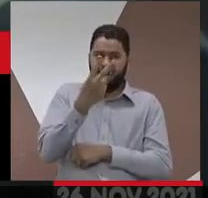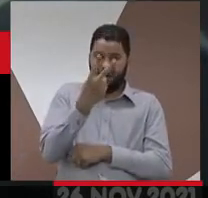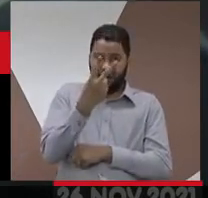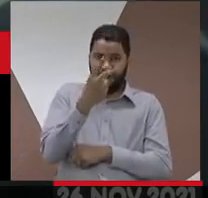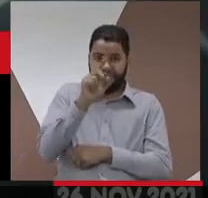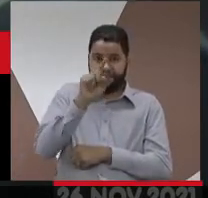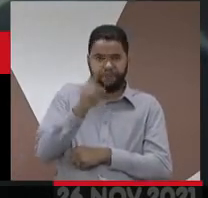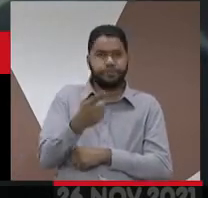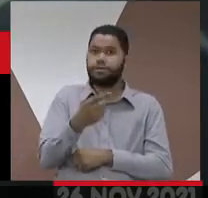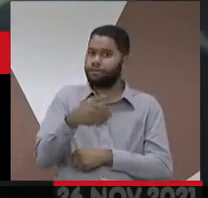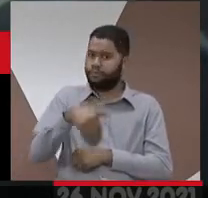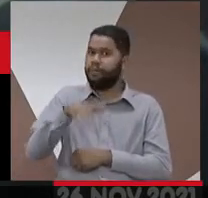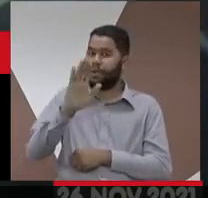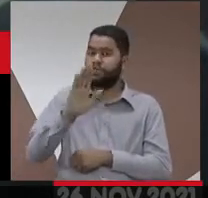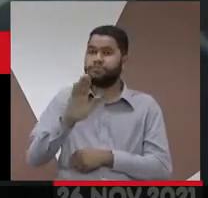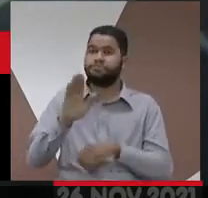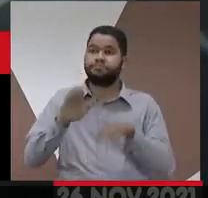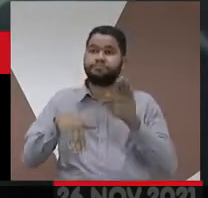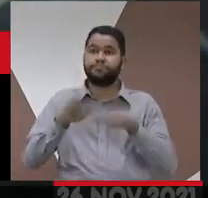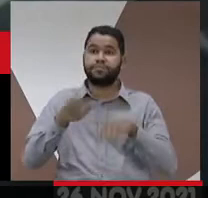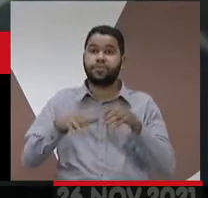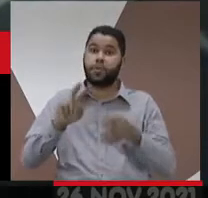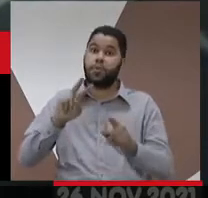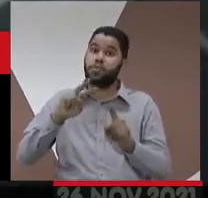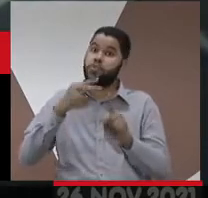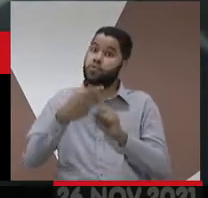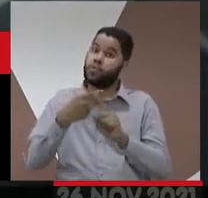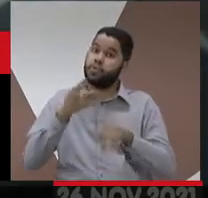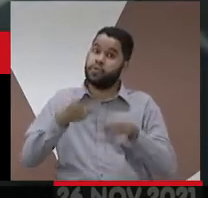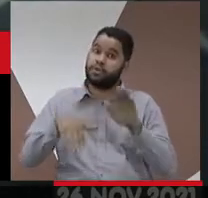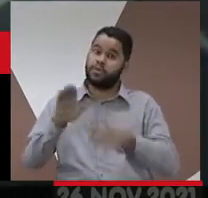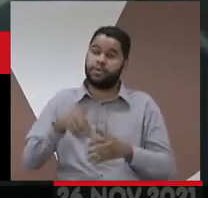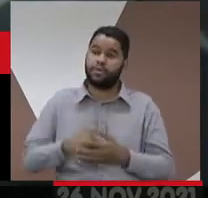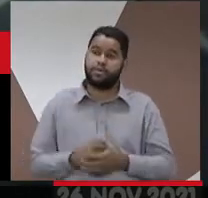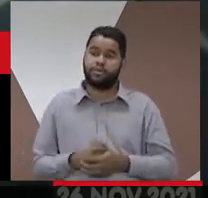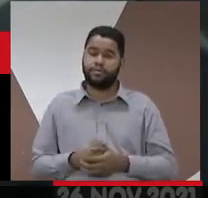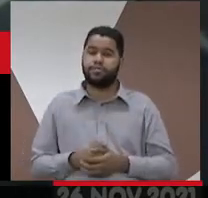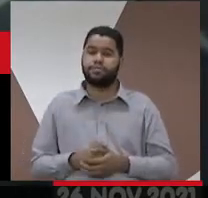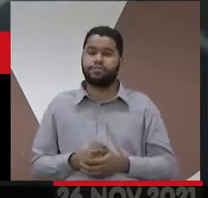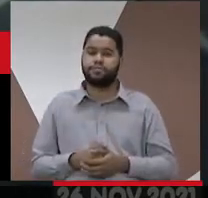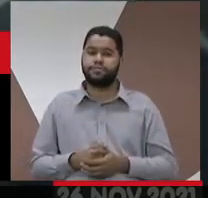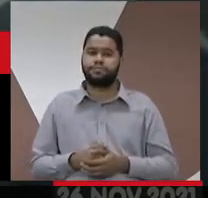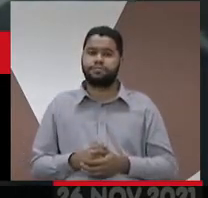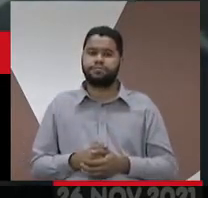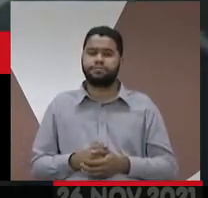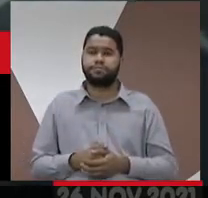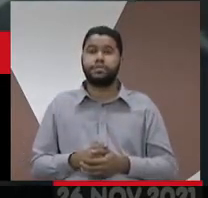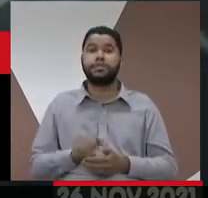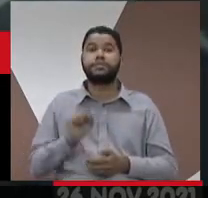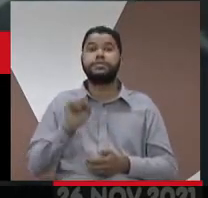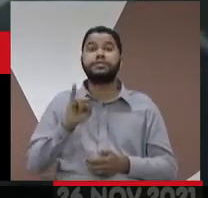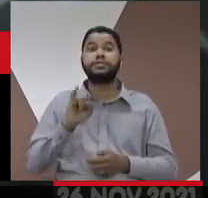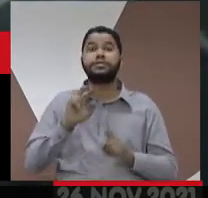Chegam alguns a dizer que poderiam ser o dobro, já no começo. Se for o dobro,